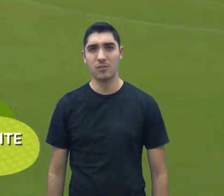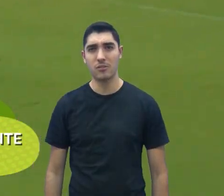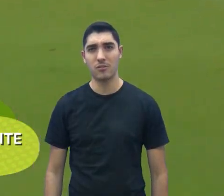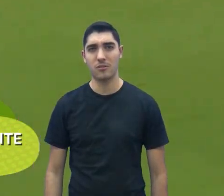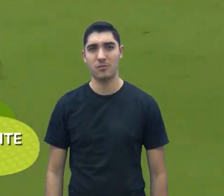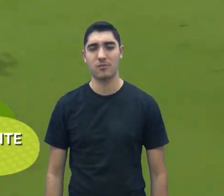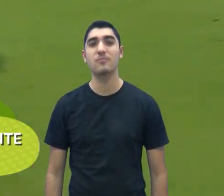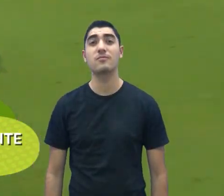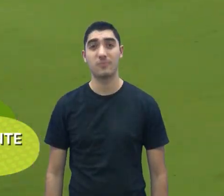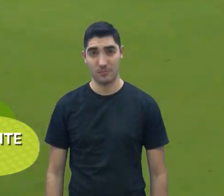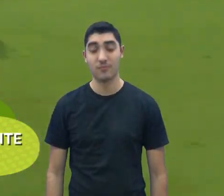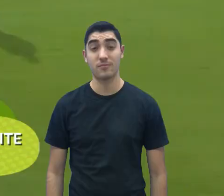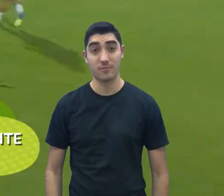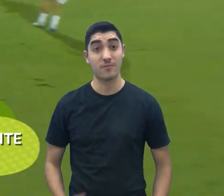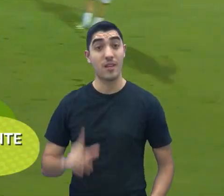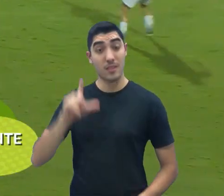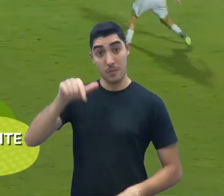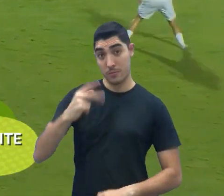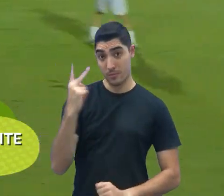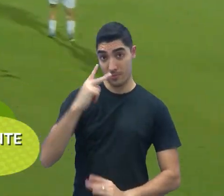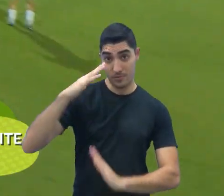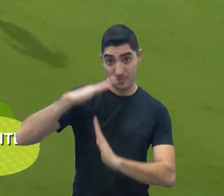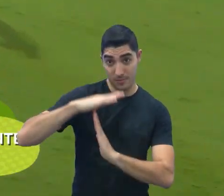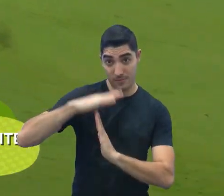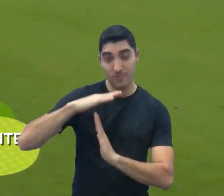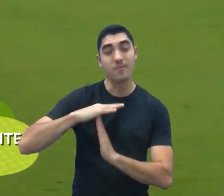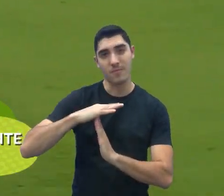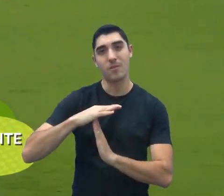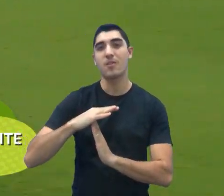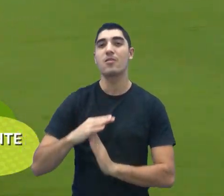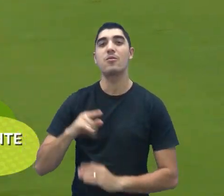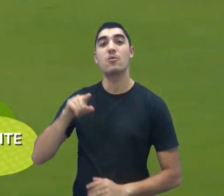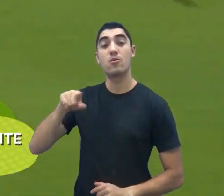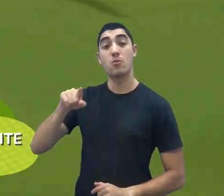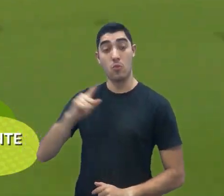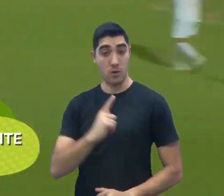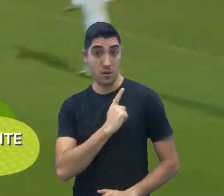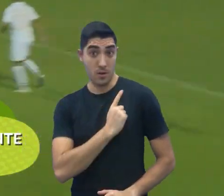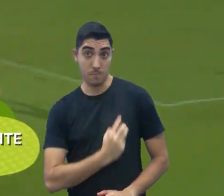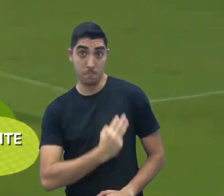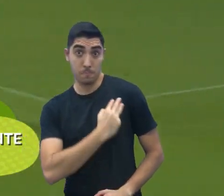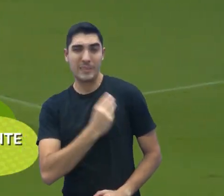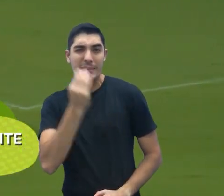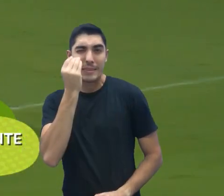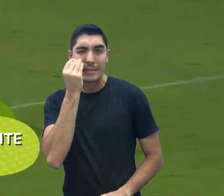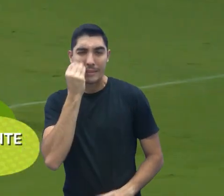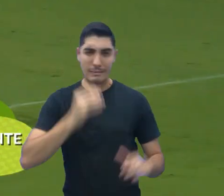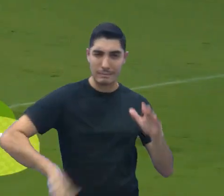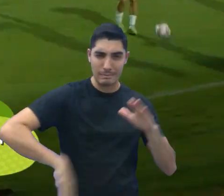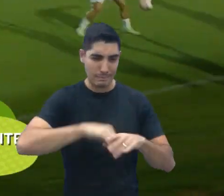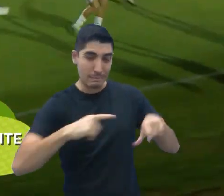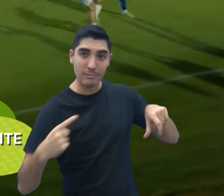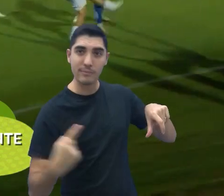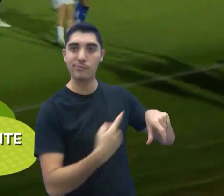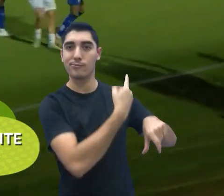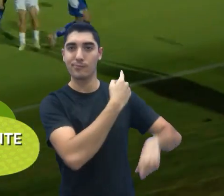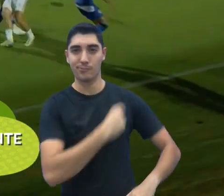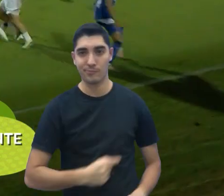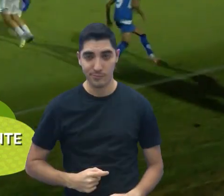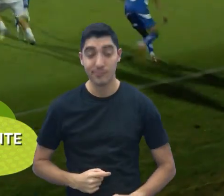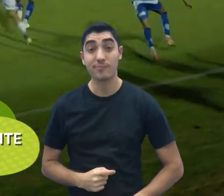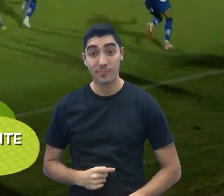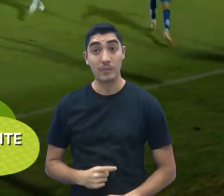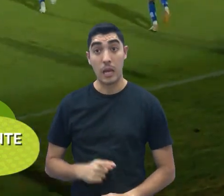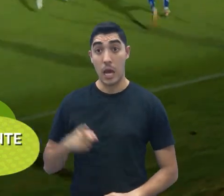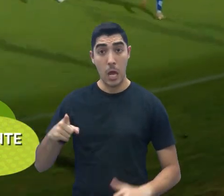Na segunda etapa, o Grêmio Prudente voltou com mais vontade. Rafinha tentou de longe e mandou para fora. O jogo